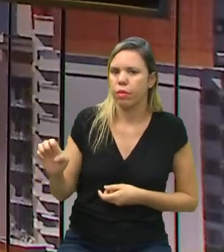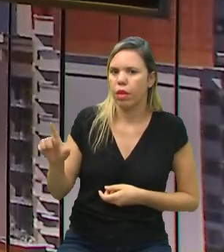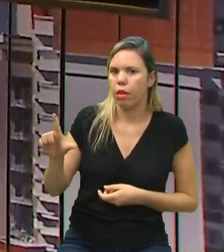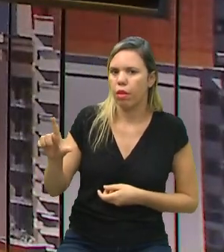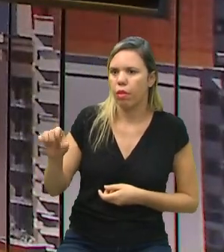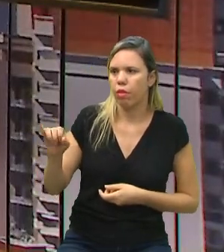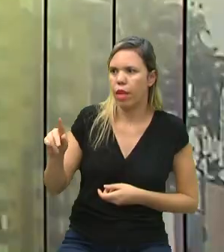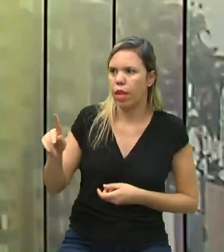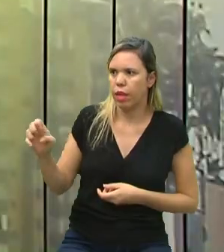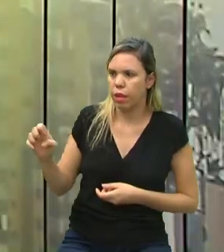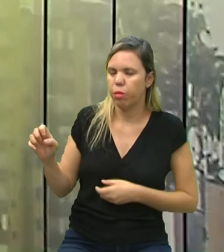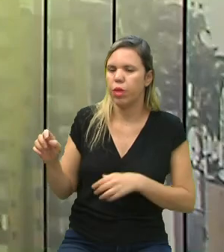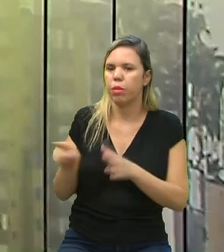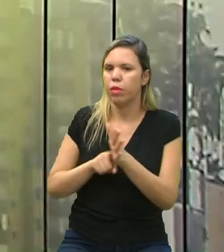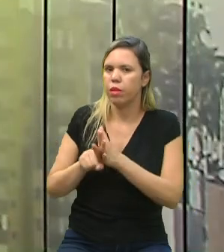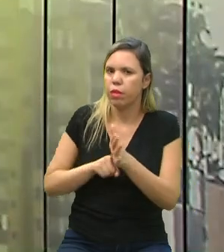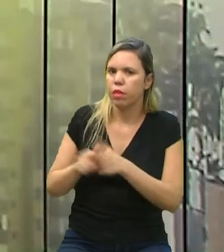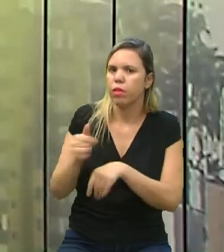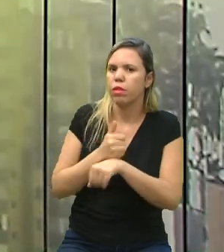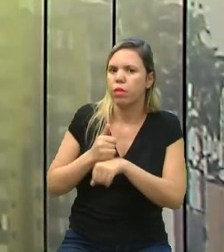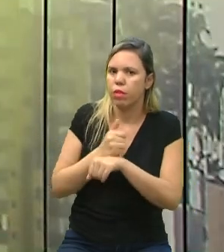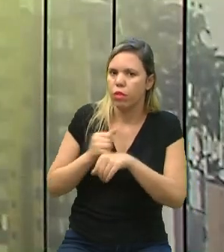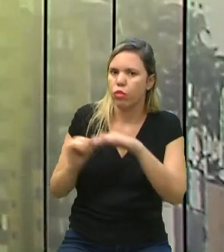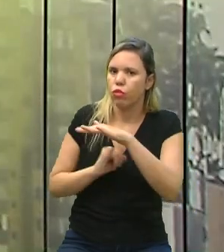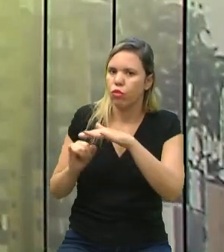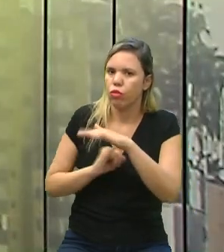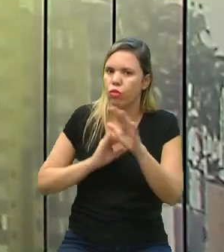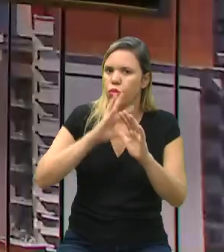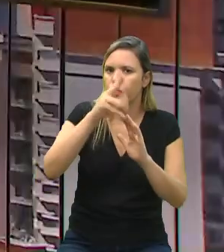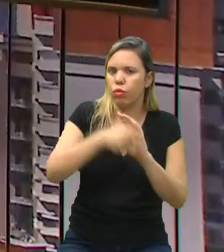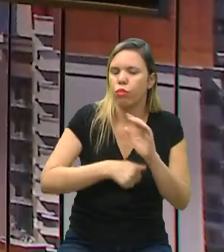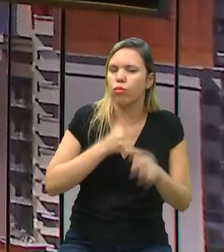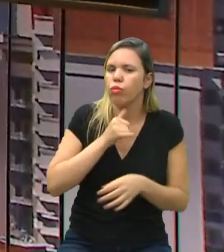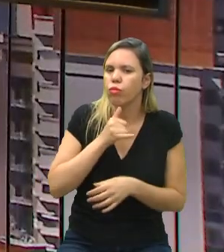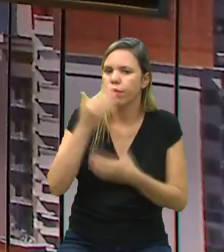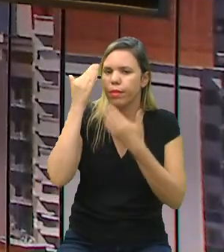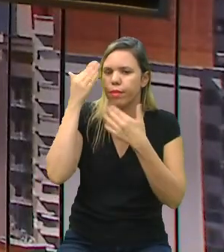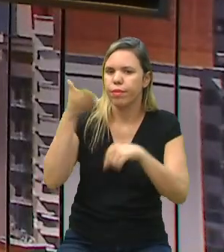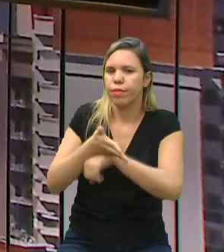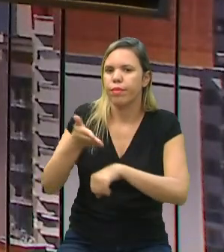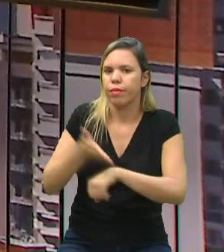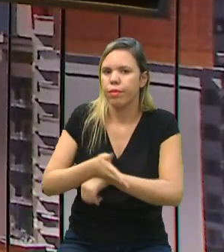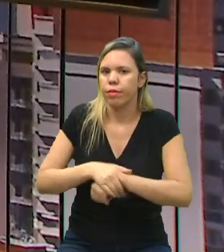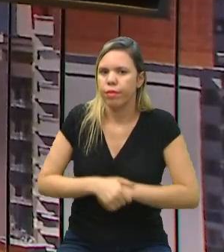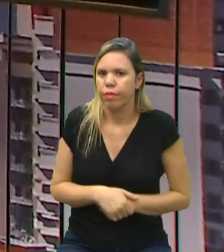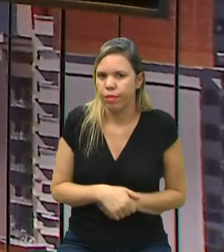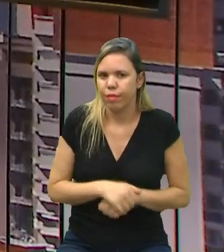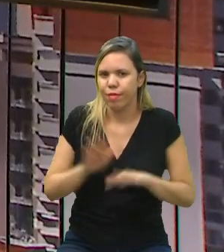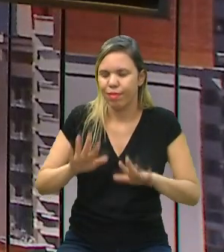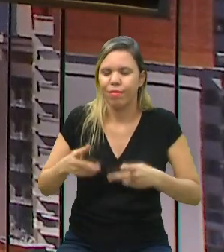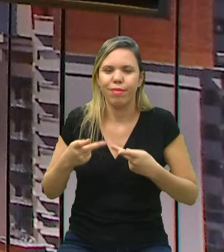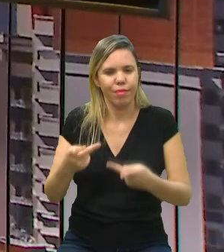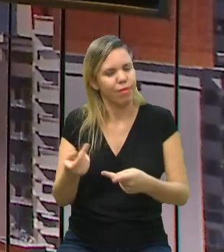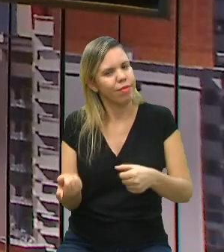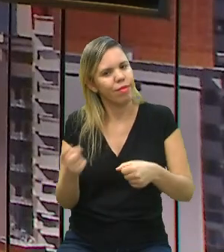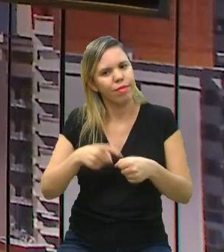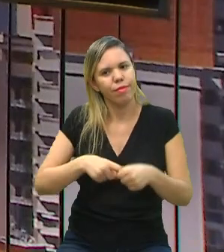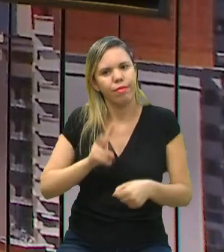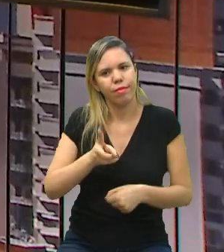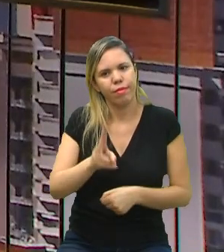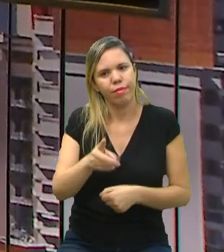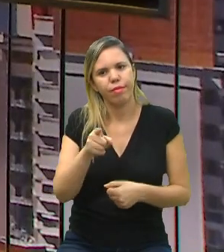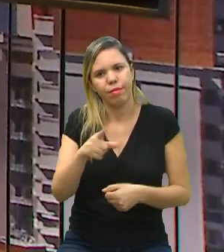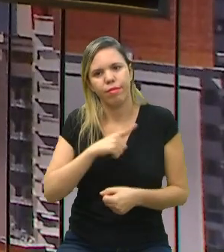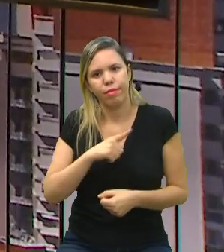do Instituto de Energia e Meio Ambiente, eu agradeço a sua participação e fica aqui o convite para um retorno sempre